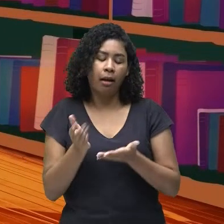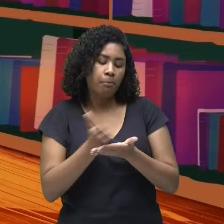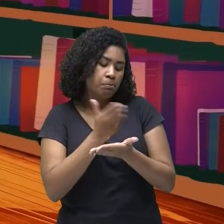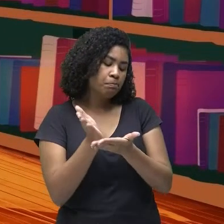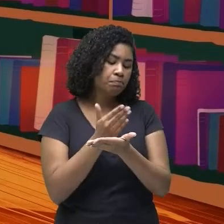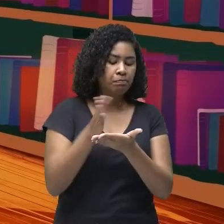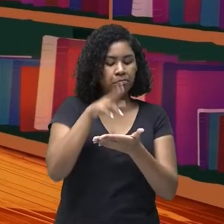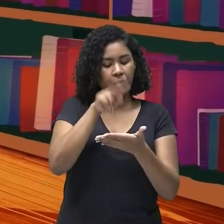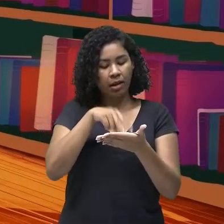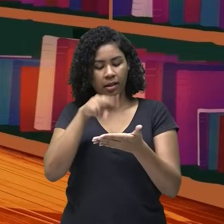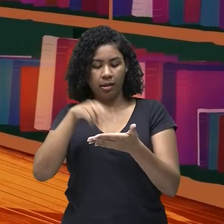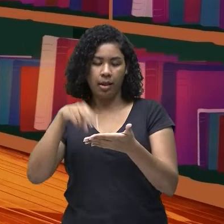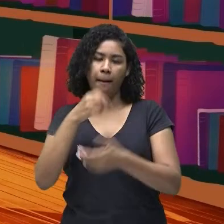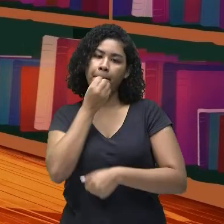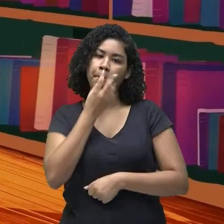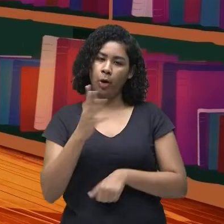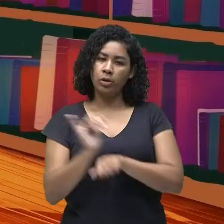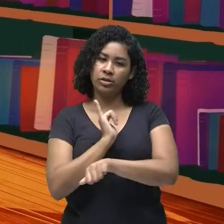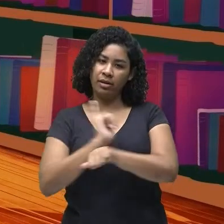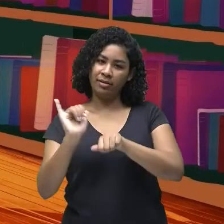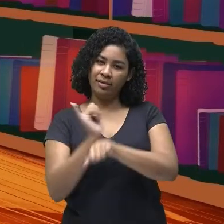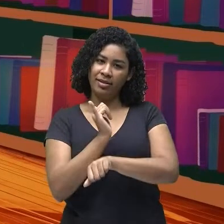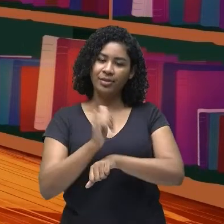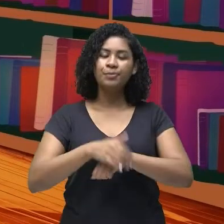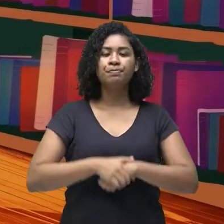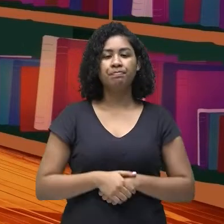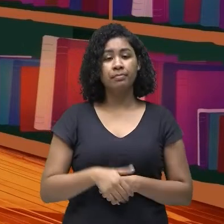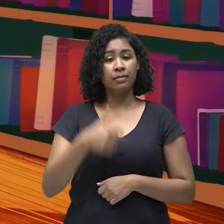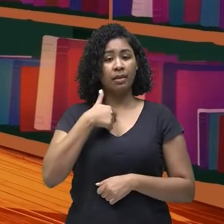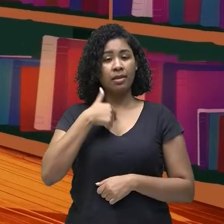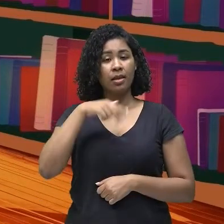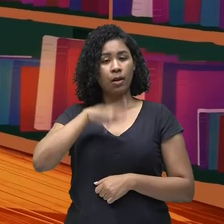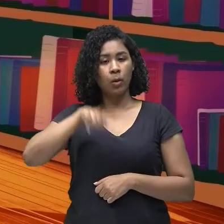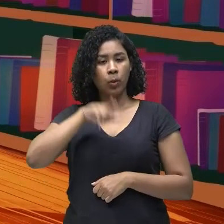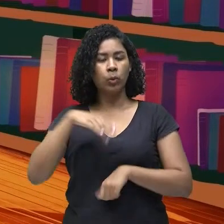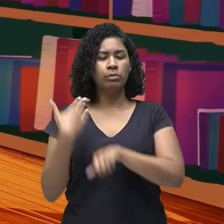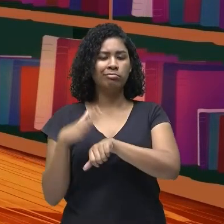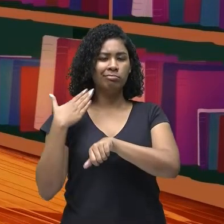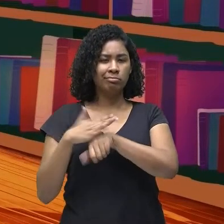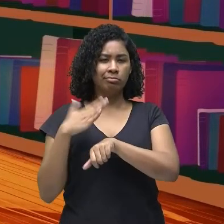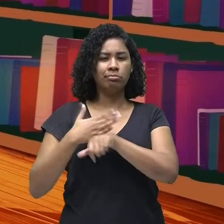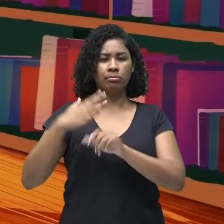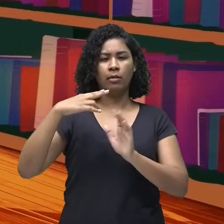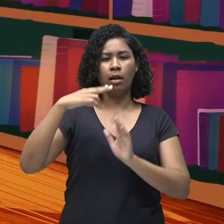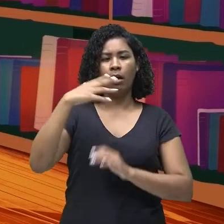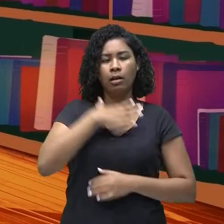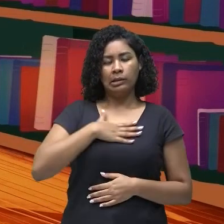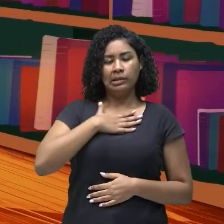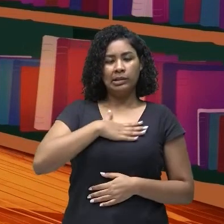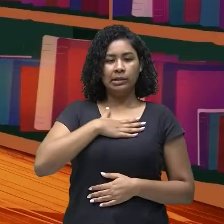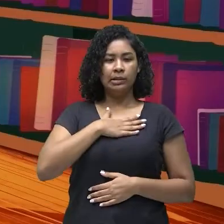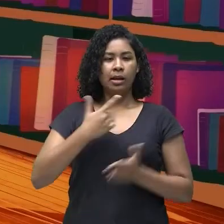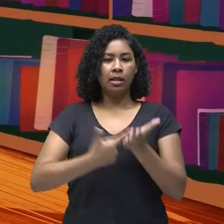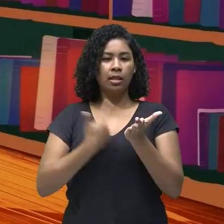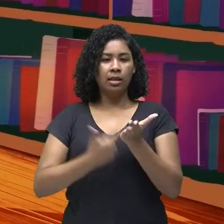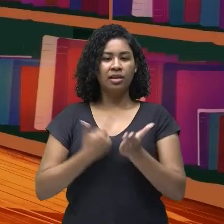ok? E também eu pratico a leitura para entretenimento quando eu leio short